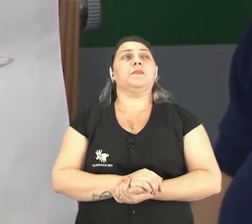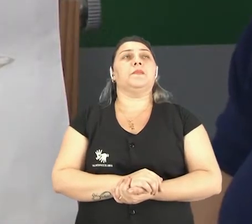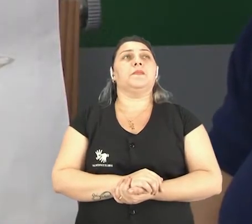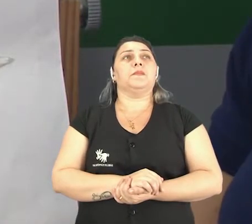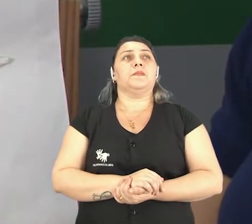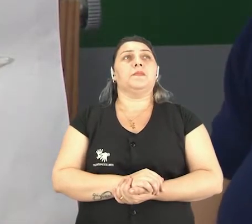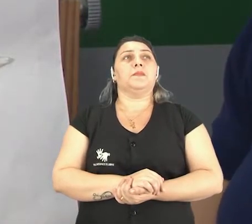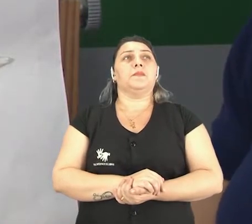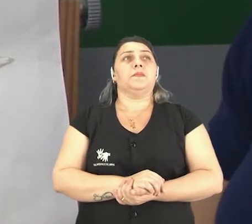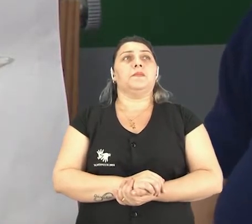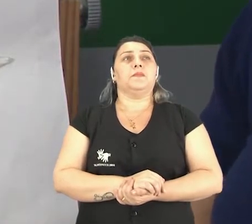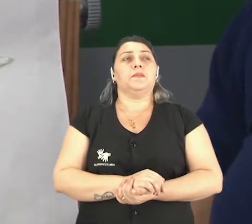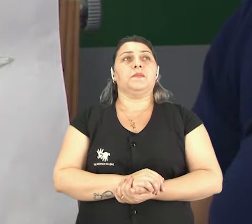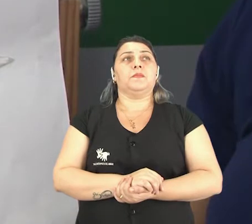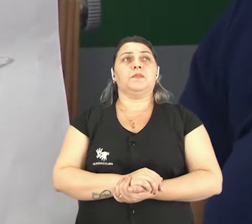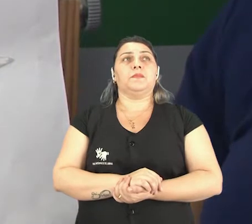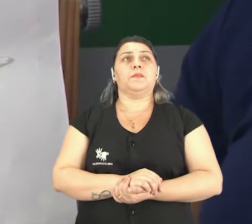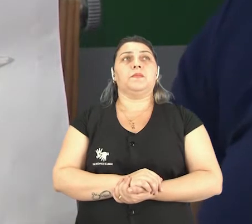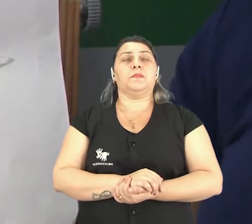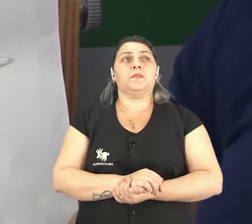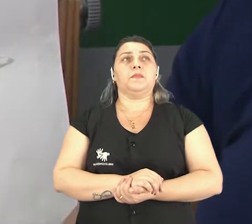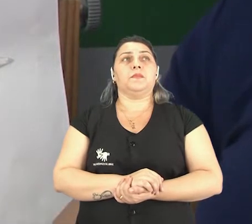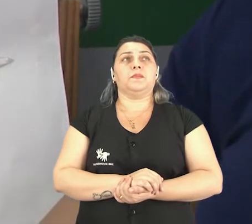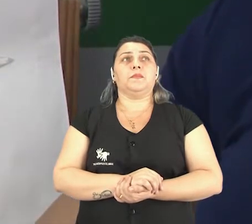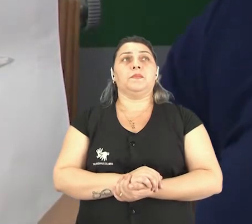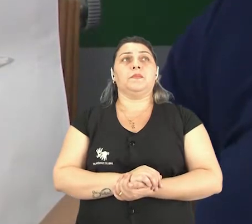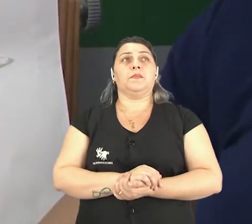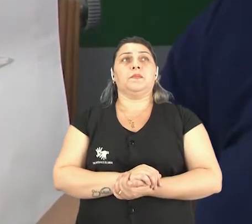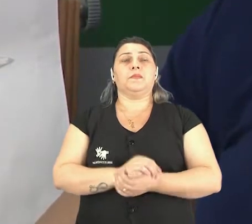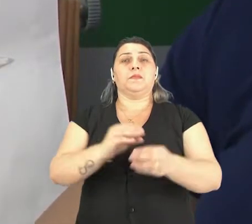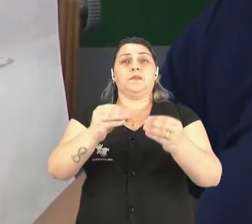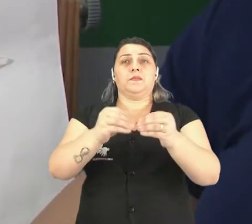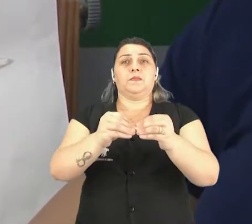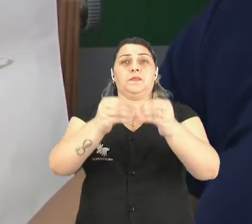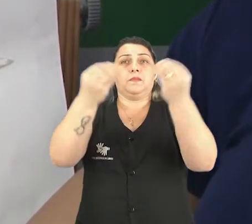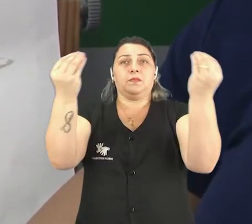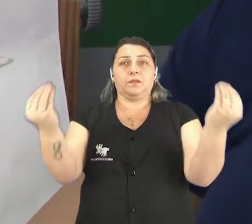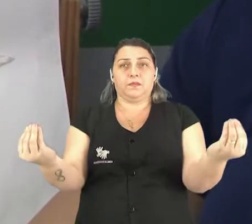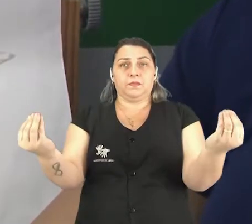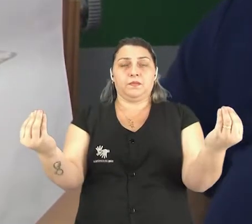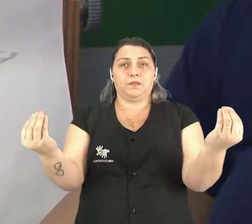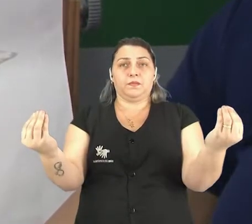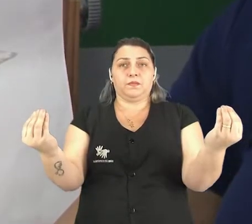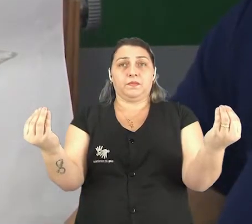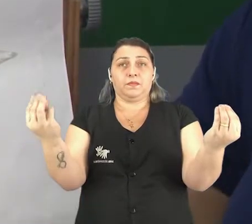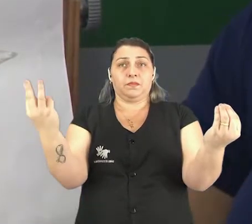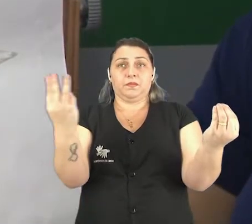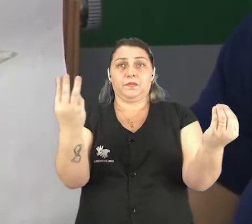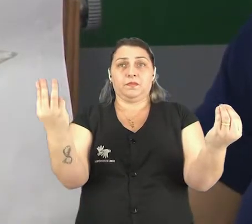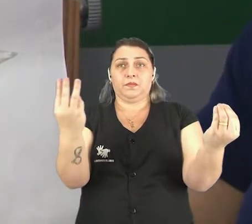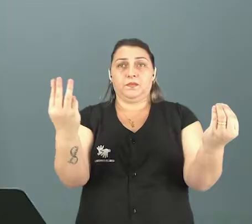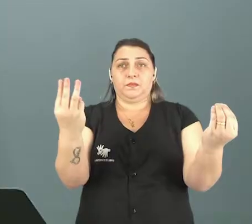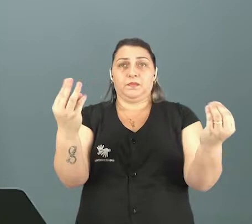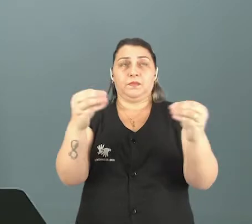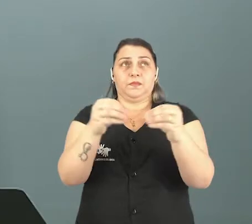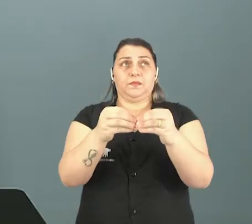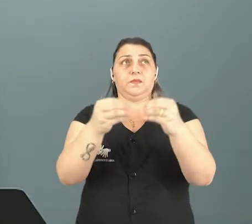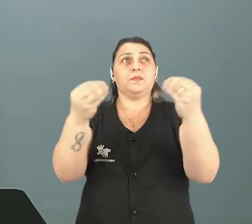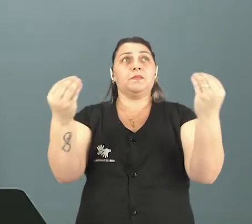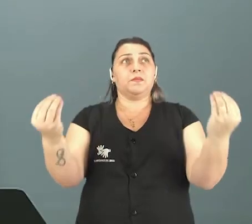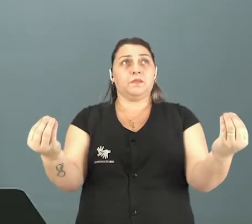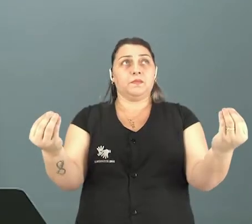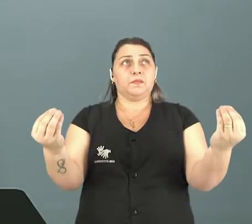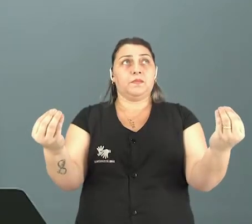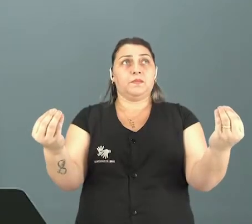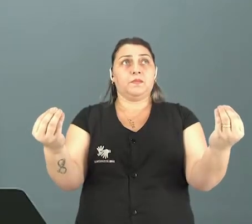cortando, aqui não tem. Vamos repartir, olha aqui, ó, 3 partes. Agora